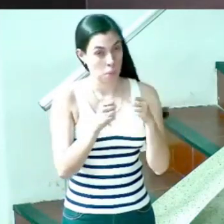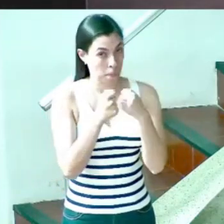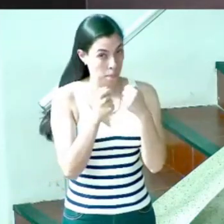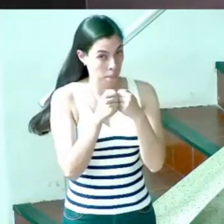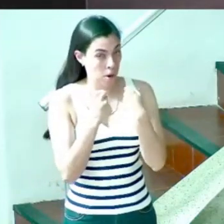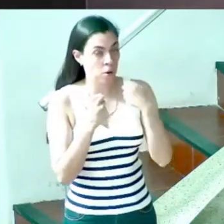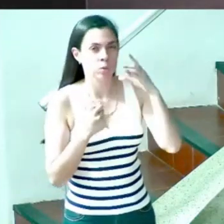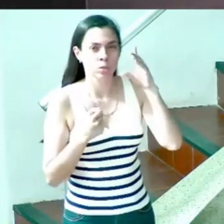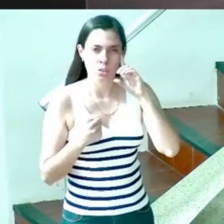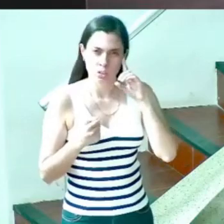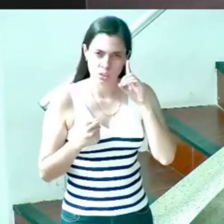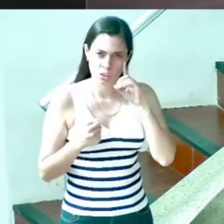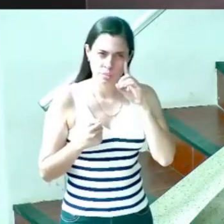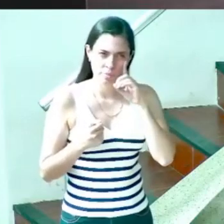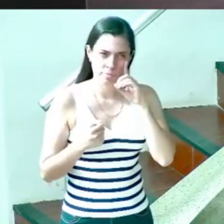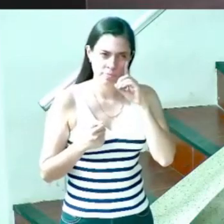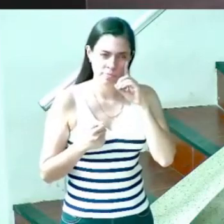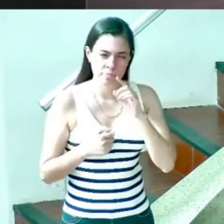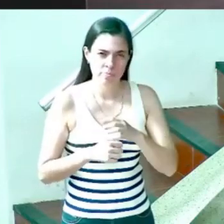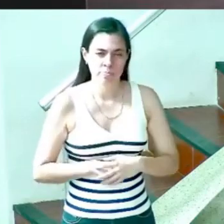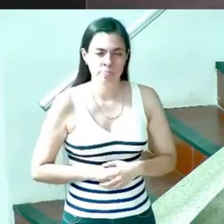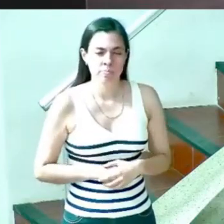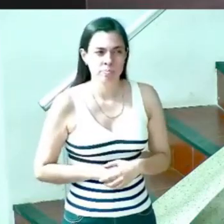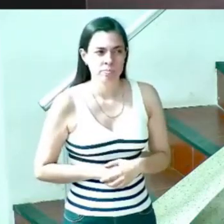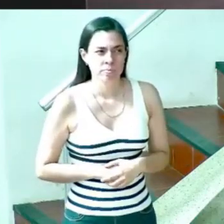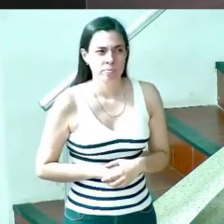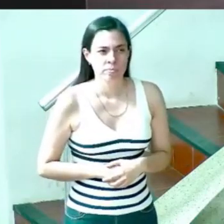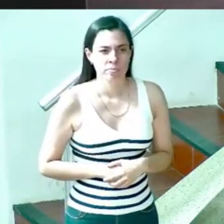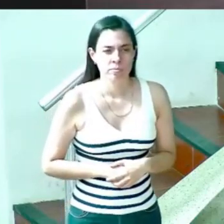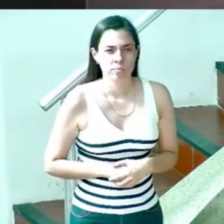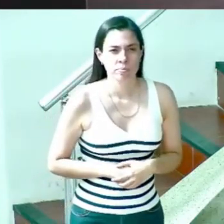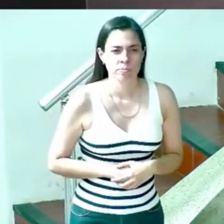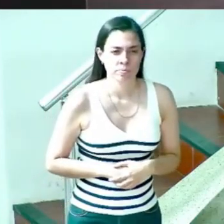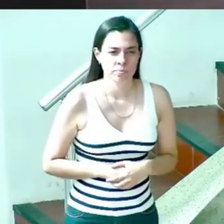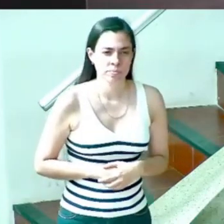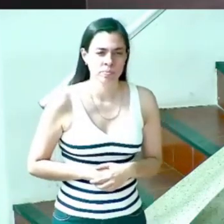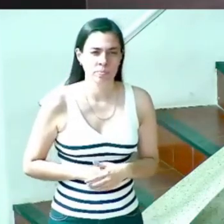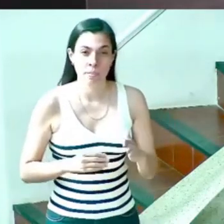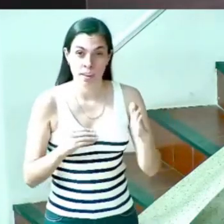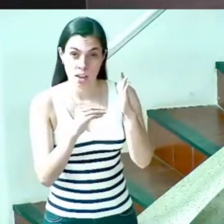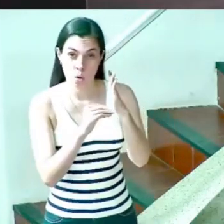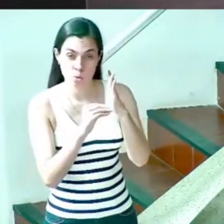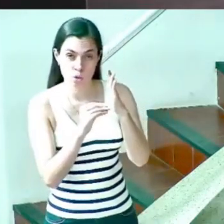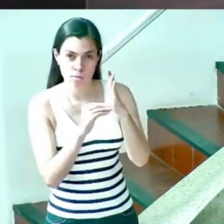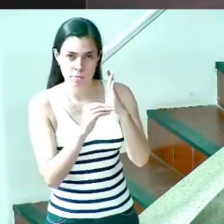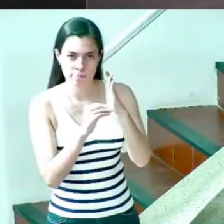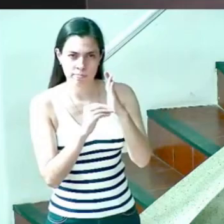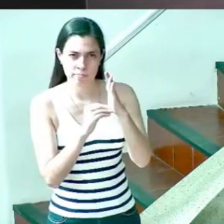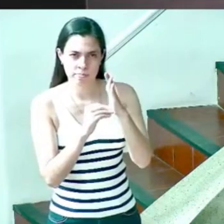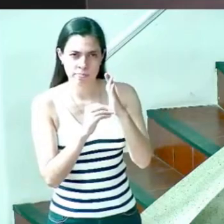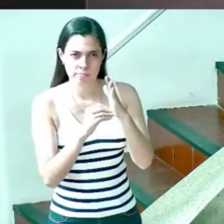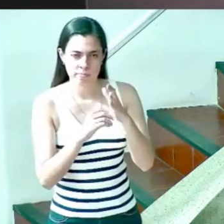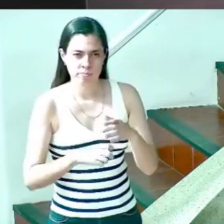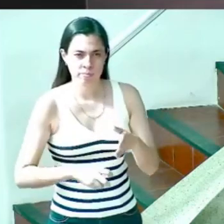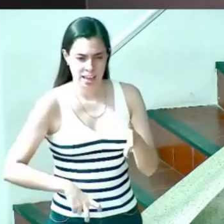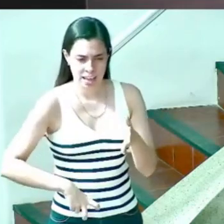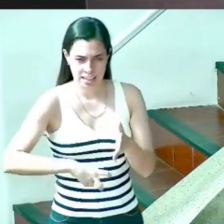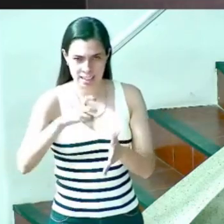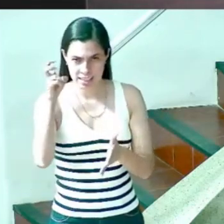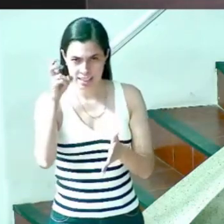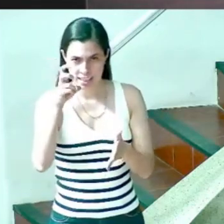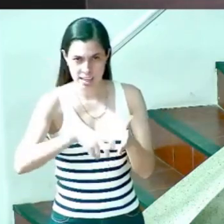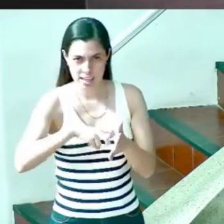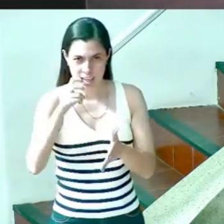de cada dia. Esta é a quarta petição. Mas na última petição, a quinta, que aprendemos na semana